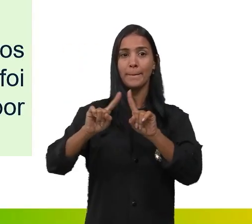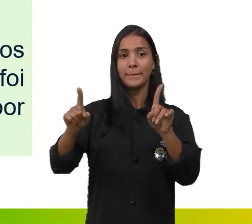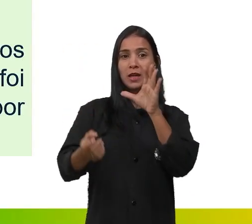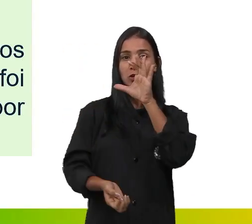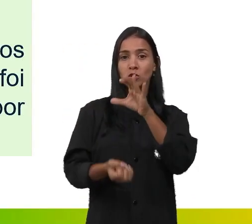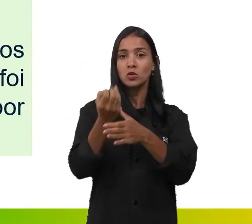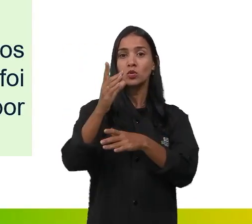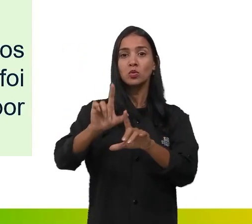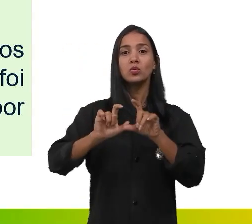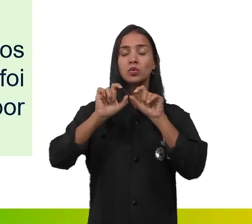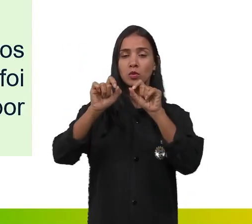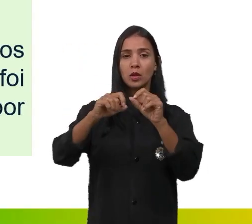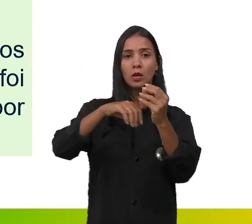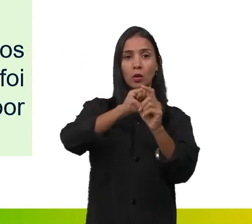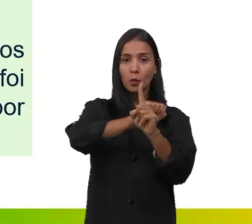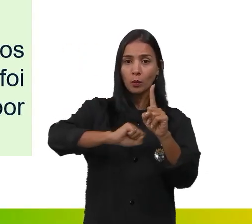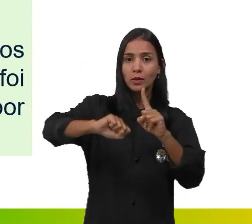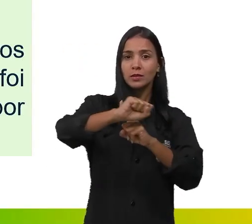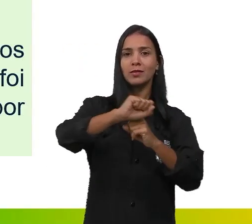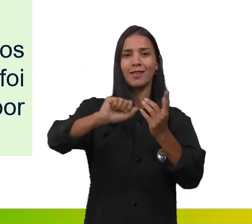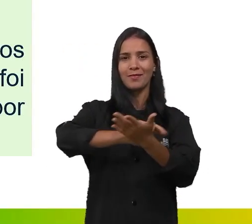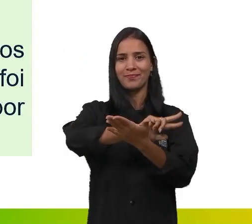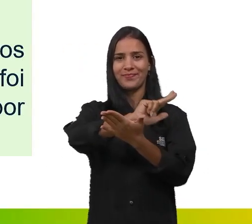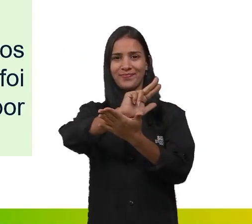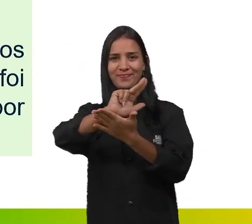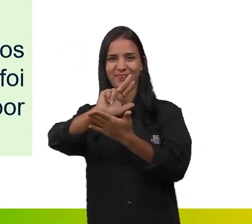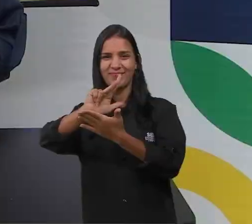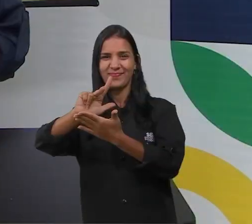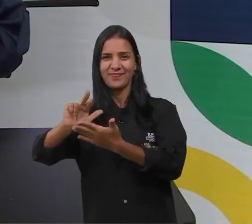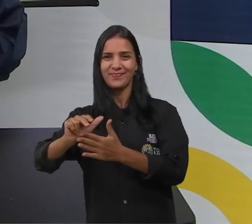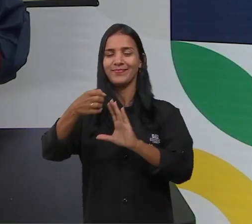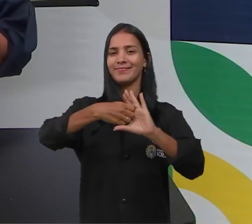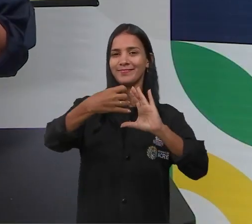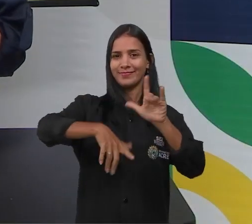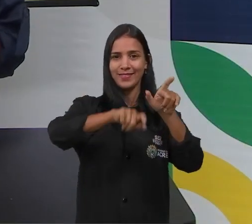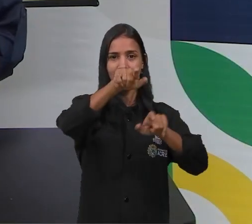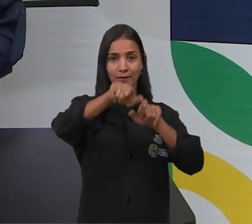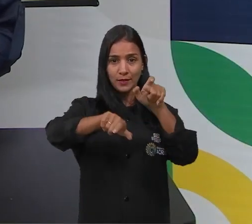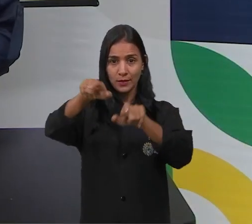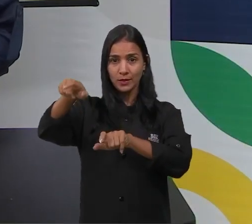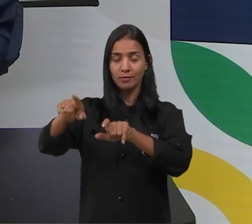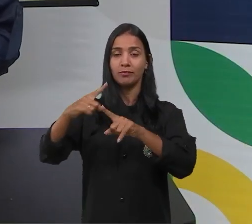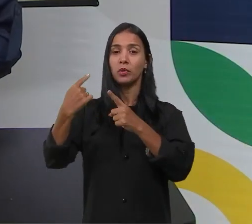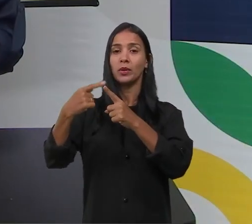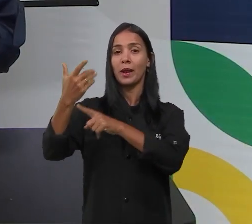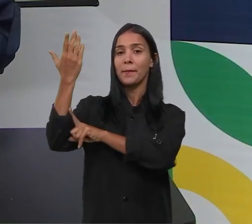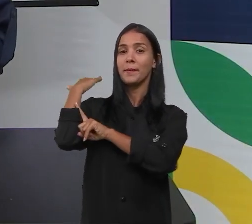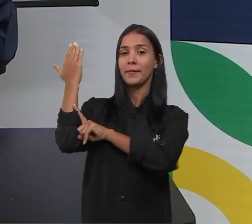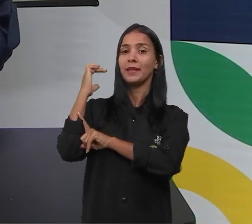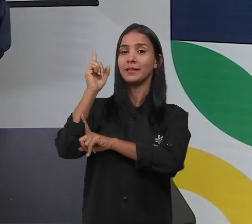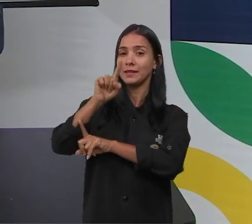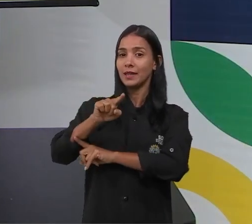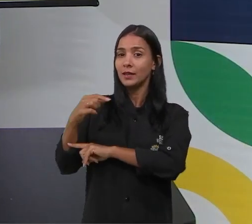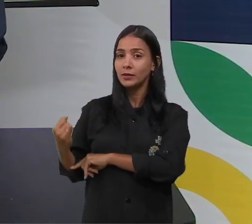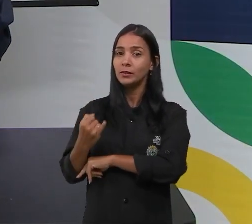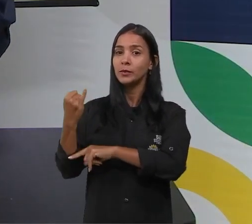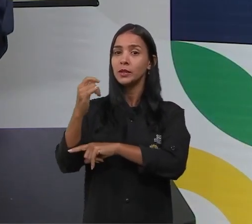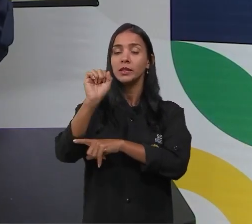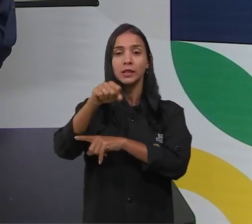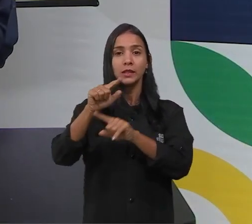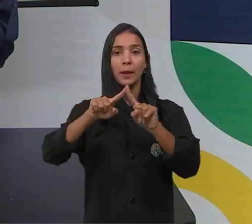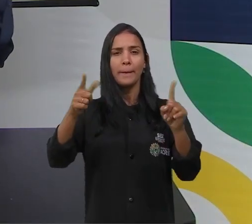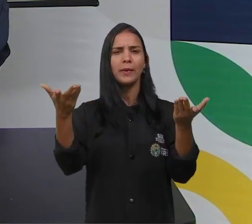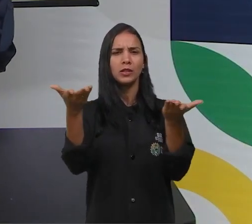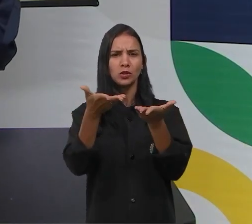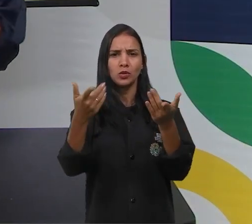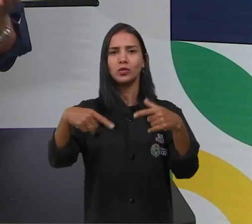uma sociedade diversificada. Então, se isso foi importante no passado, continua sendo de